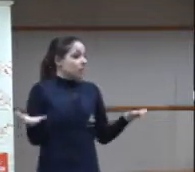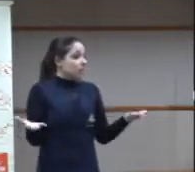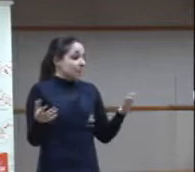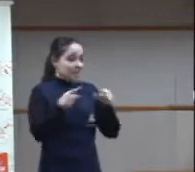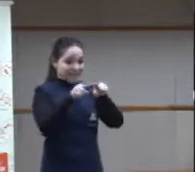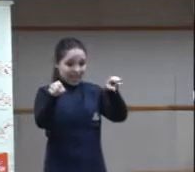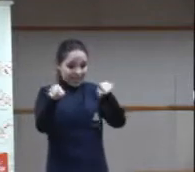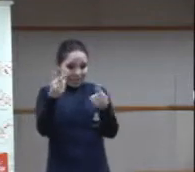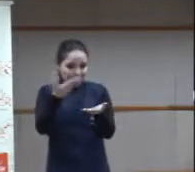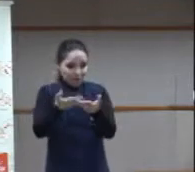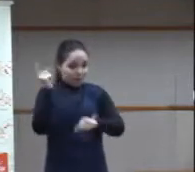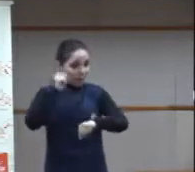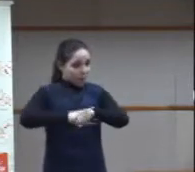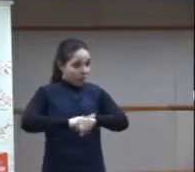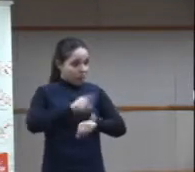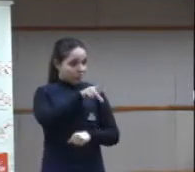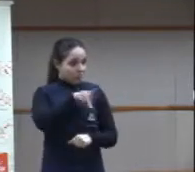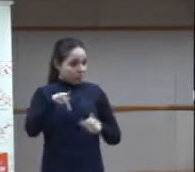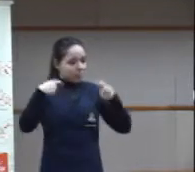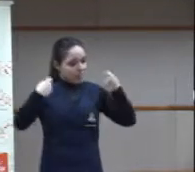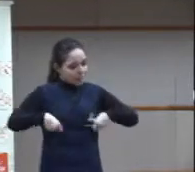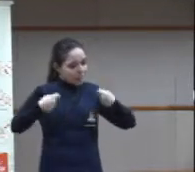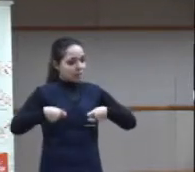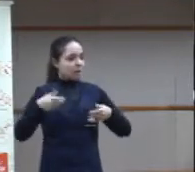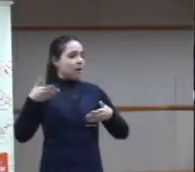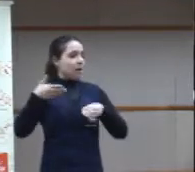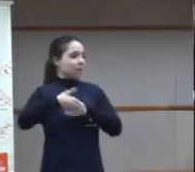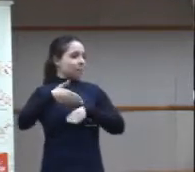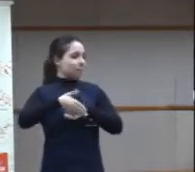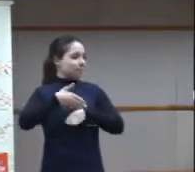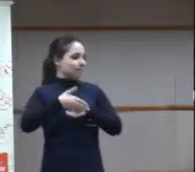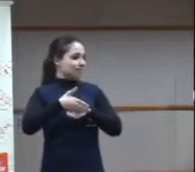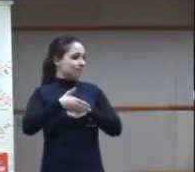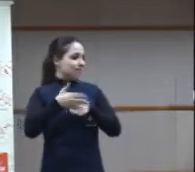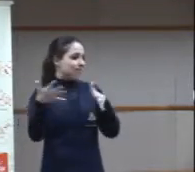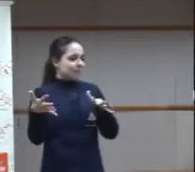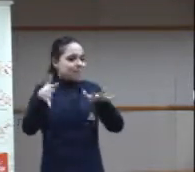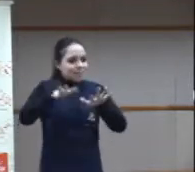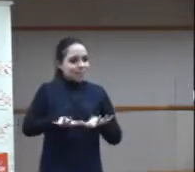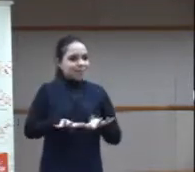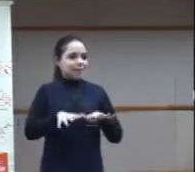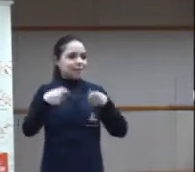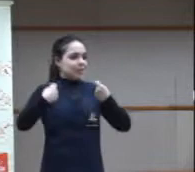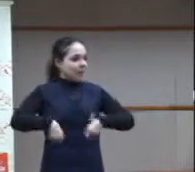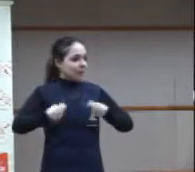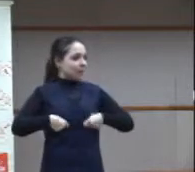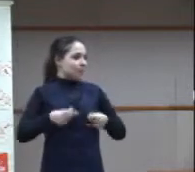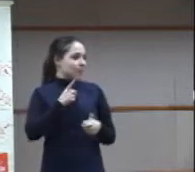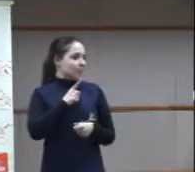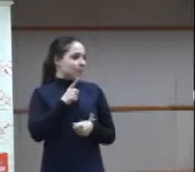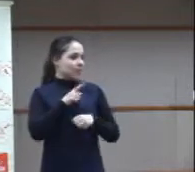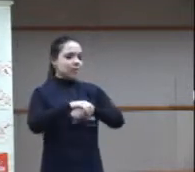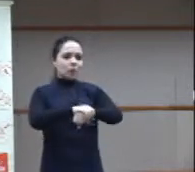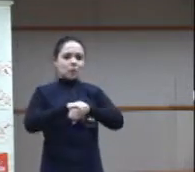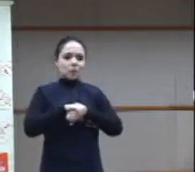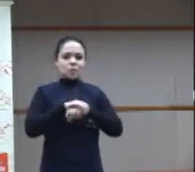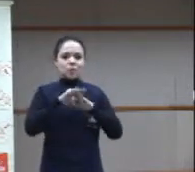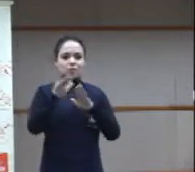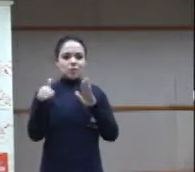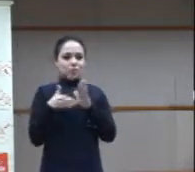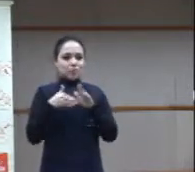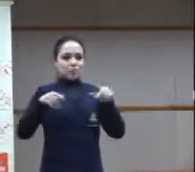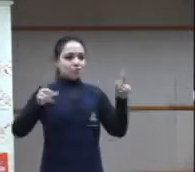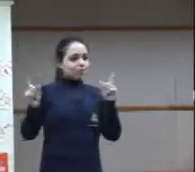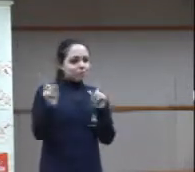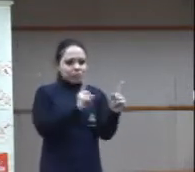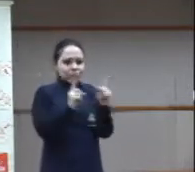aula, a minha instituição tem que ter acessibilidade física, as pessoas têm que se locomover aqui com segurança e autonomia.